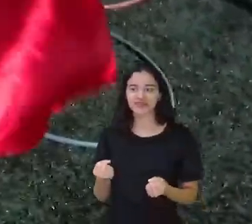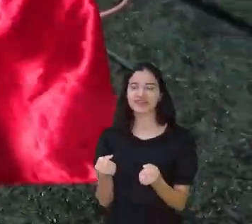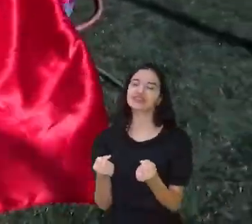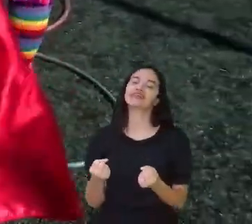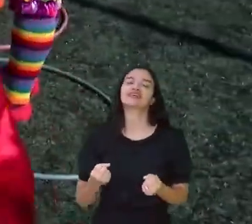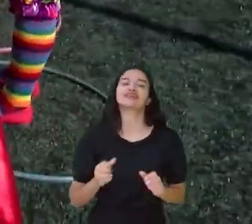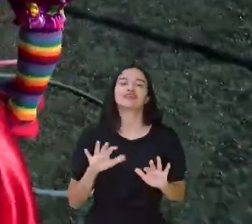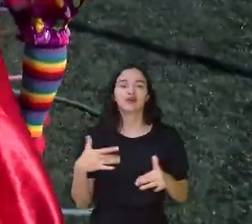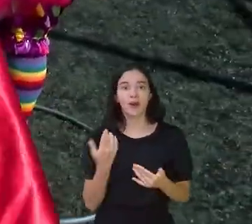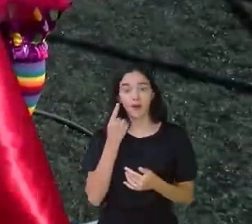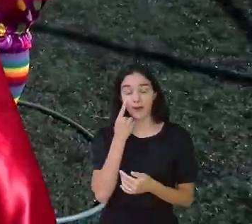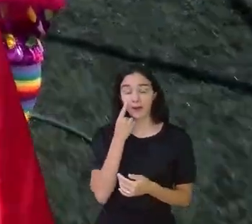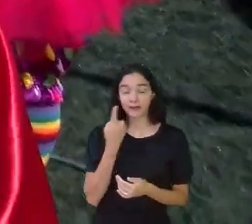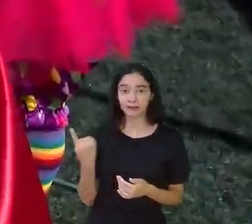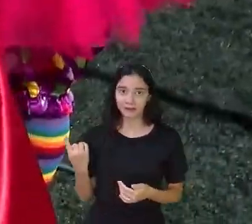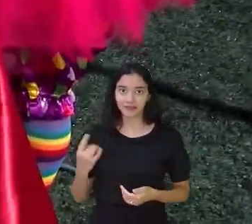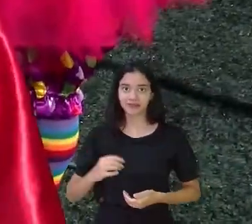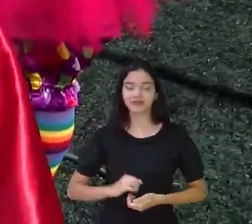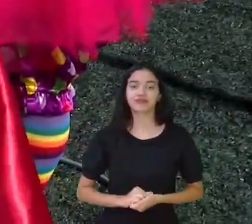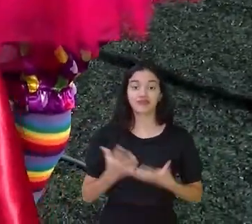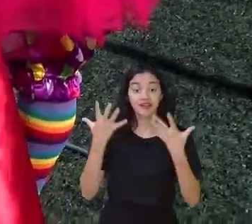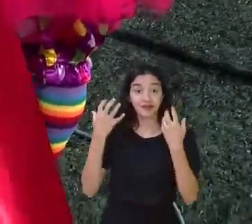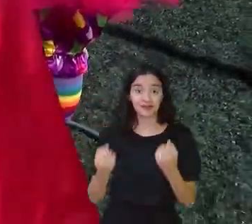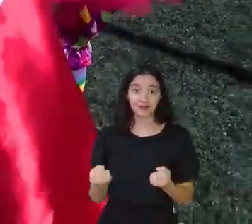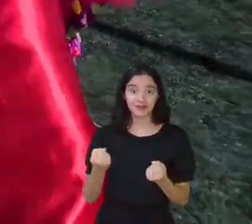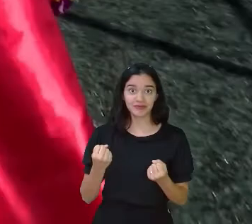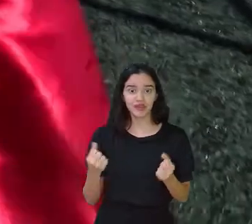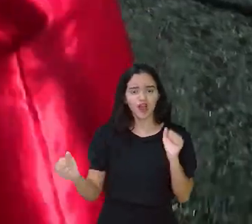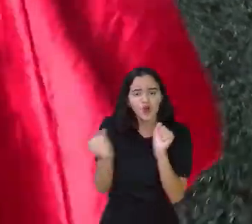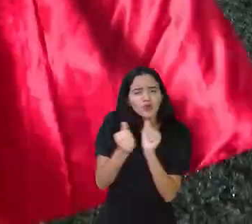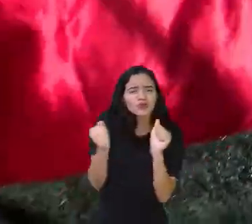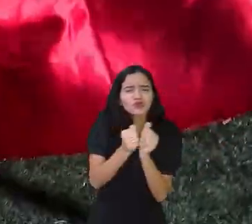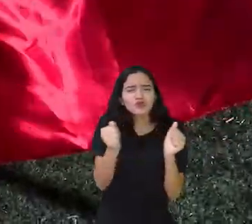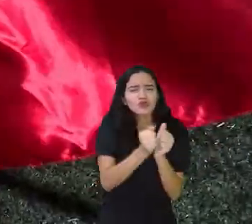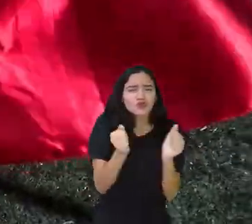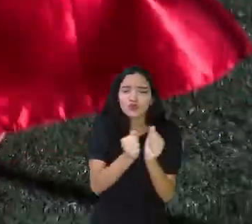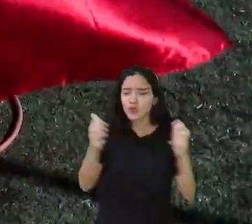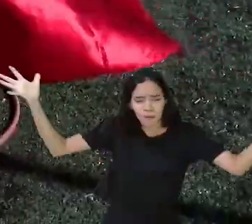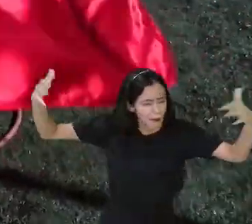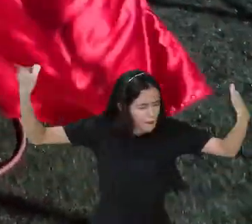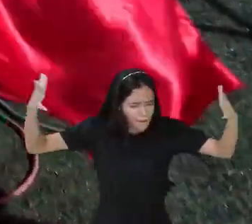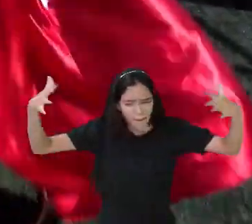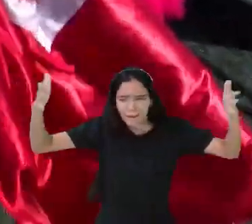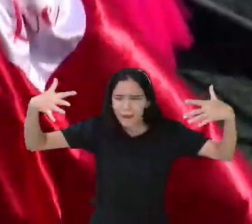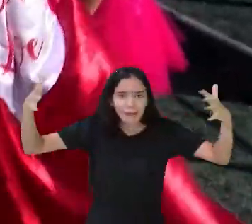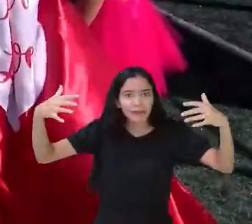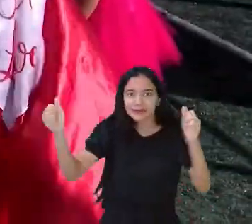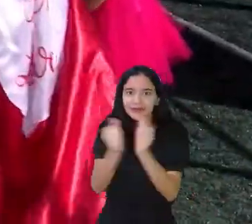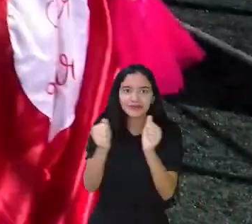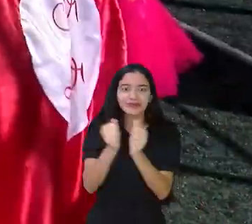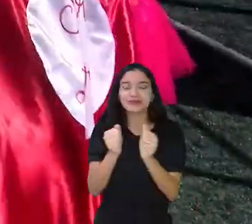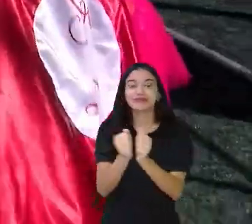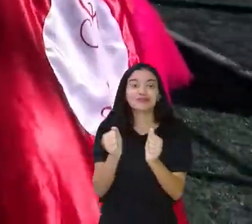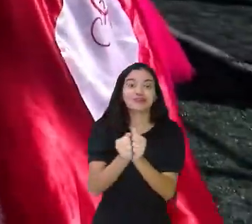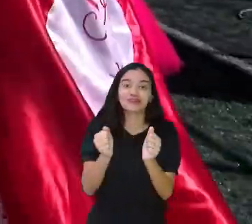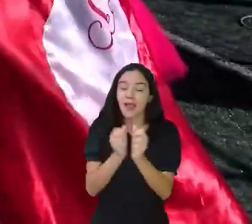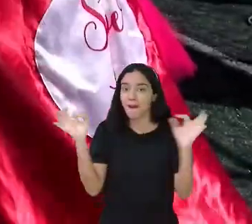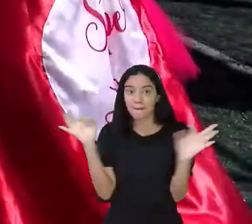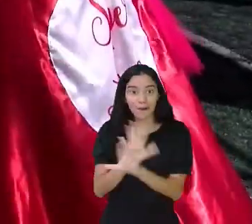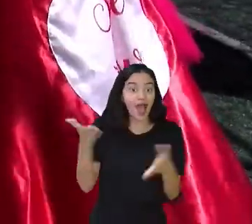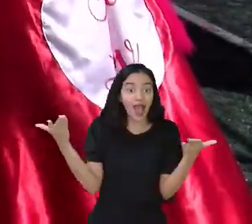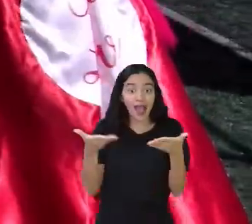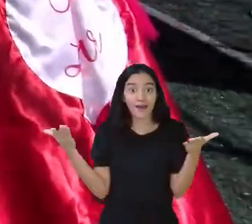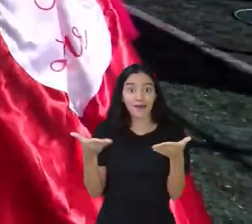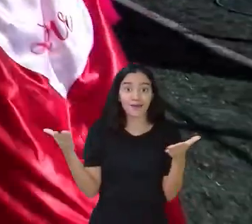Vamos lá? Tira um. Vamos lá! Junta pra ficar tudo juntinho. Vamos. Pronto, vamos lá agora.